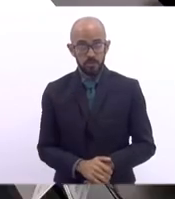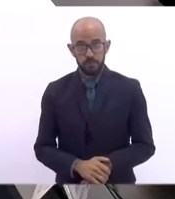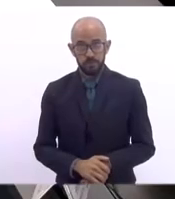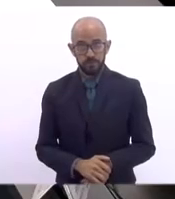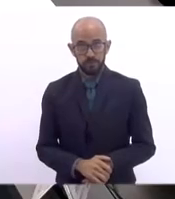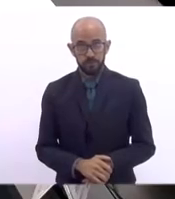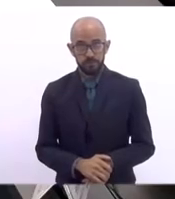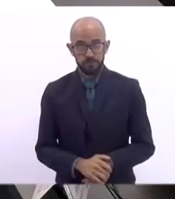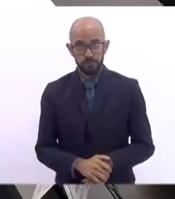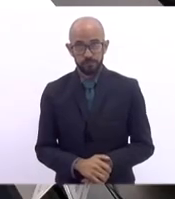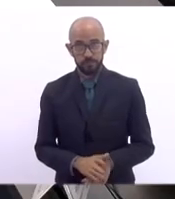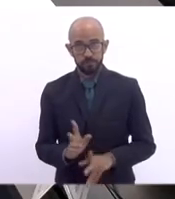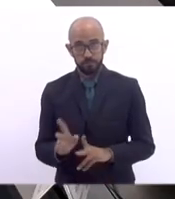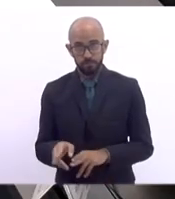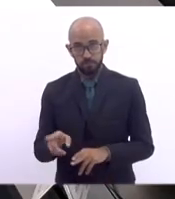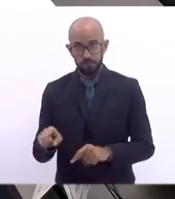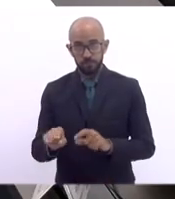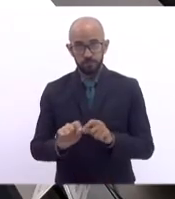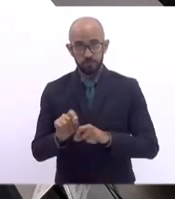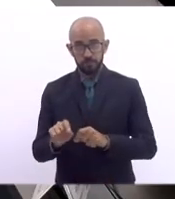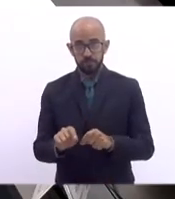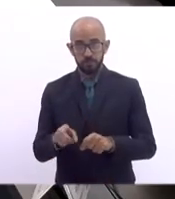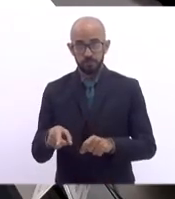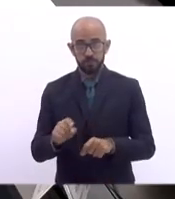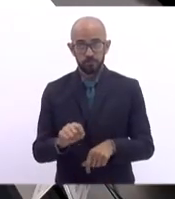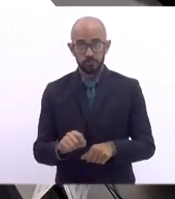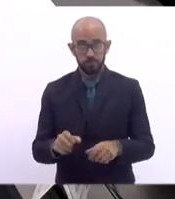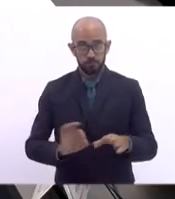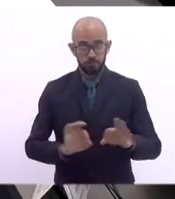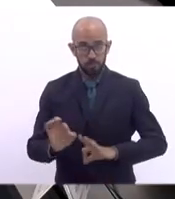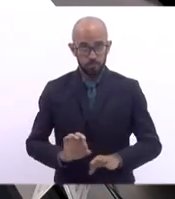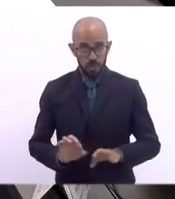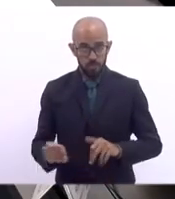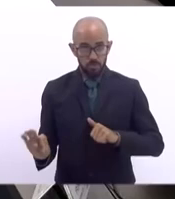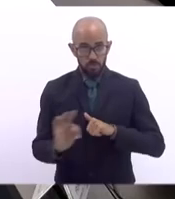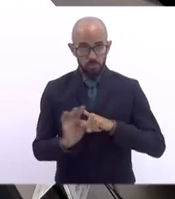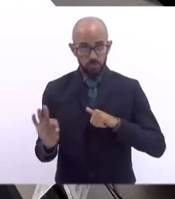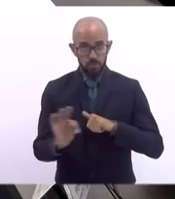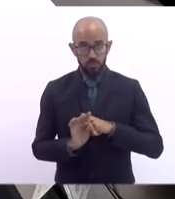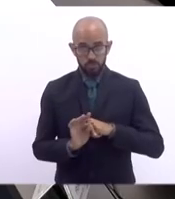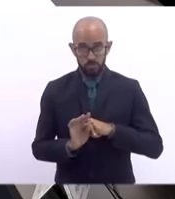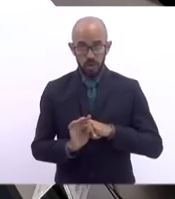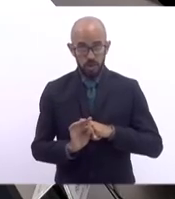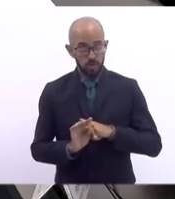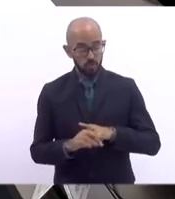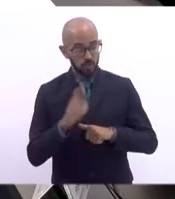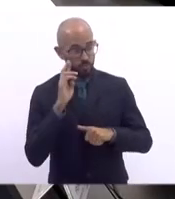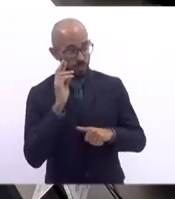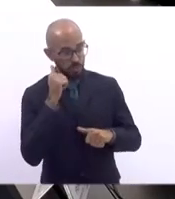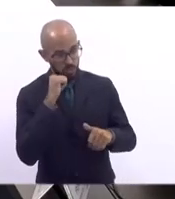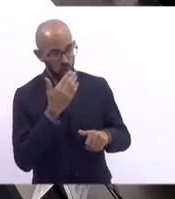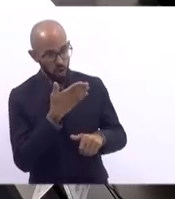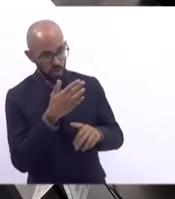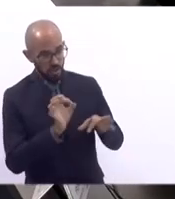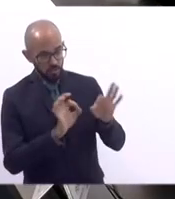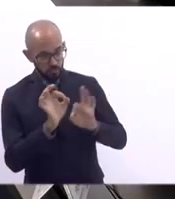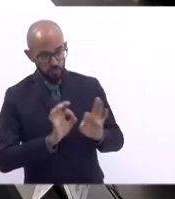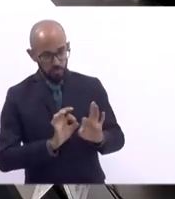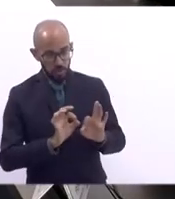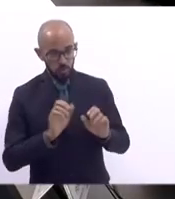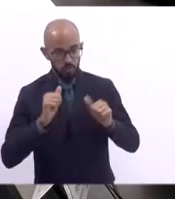para pesada do preparo técnico da senhora que fez a exposição de dizer